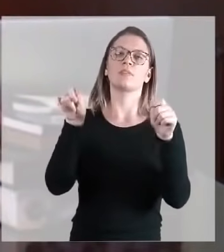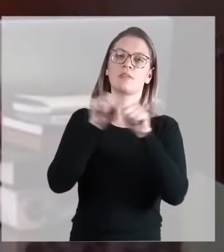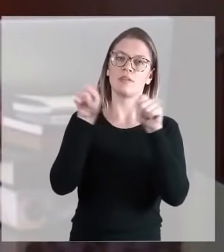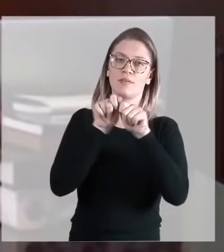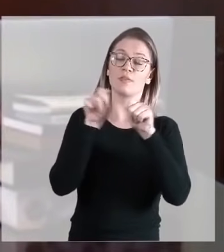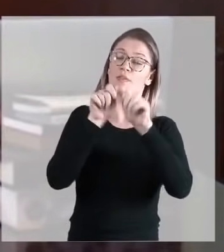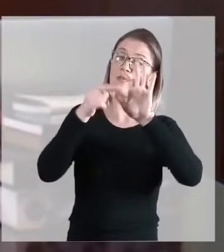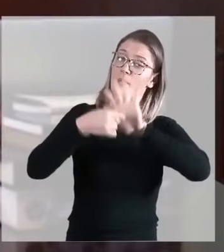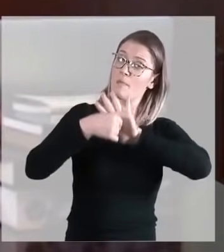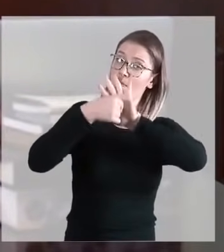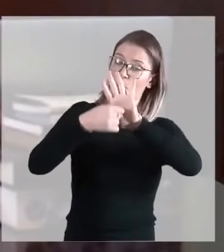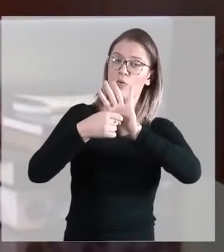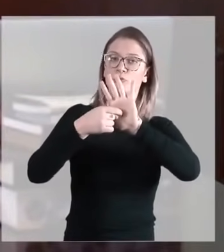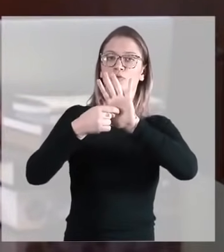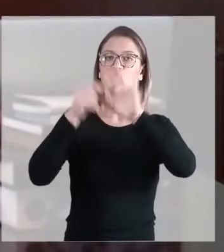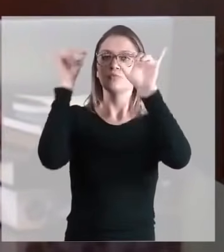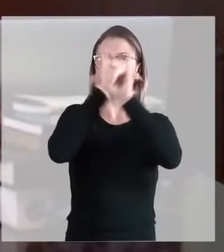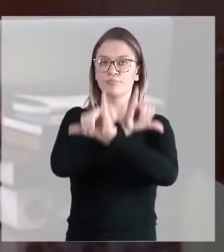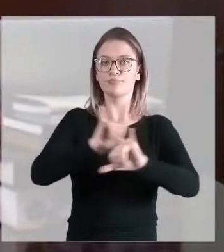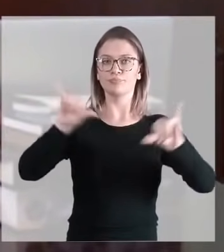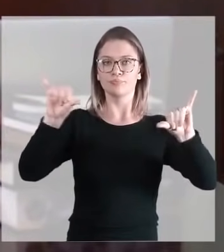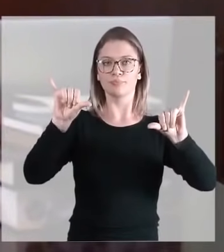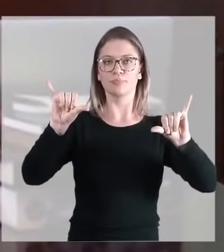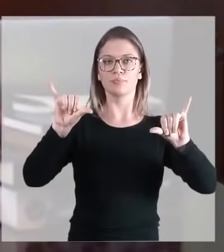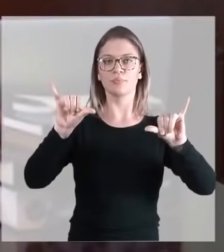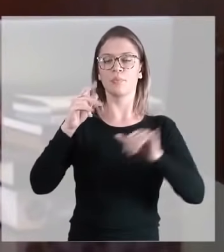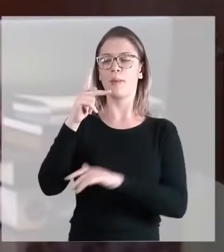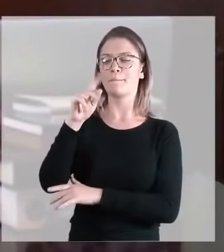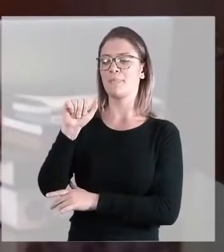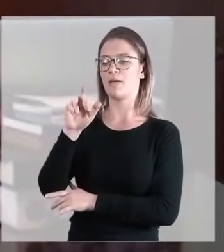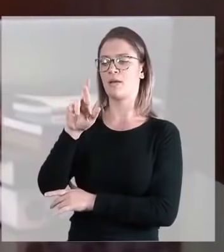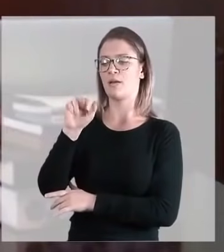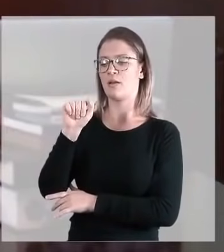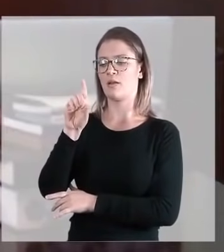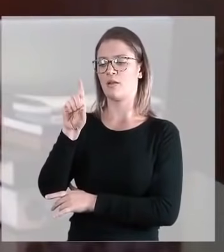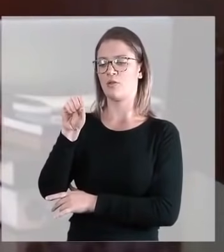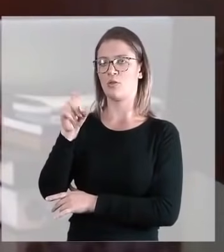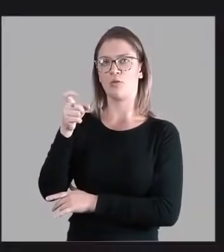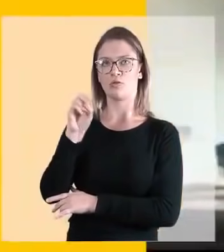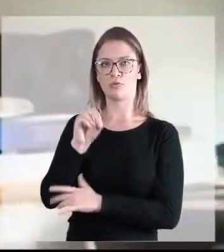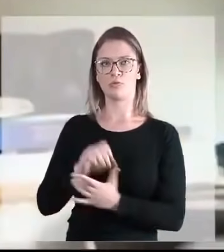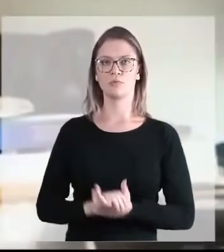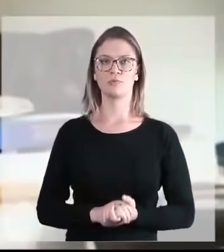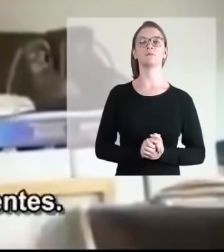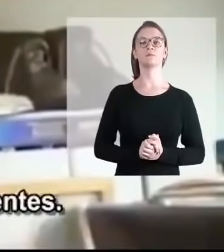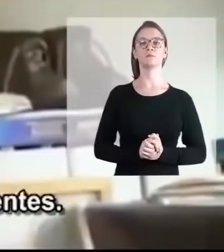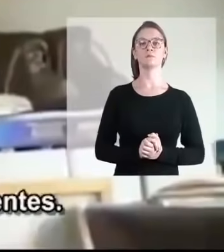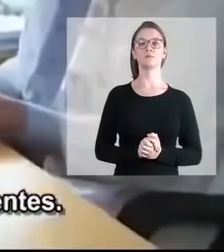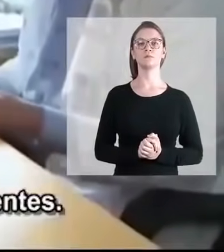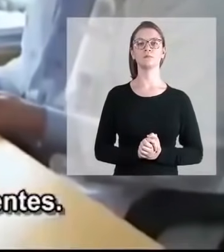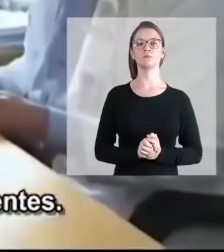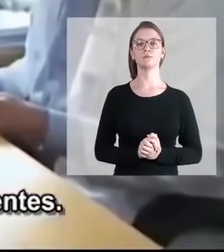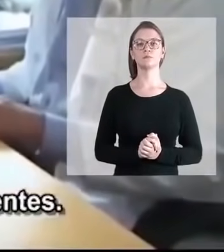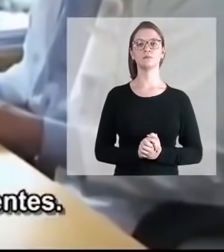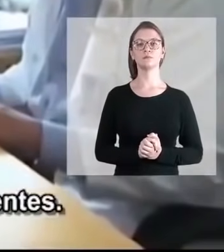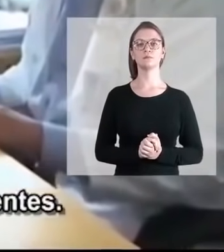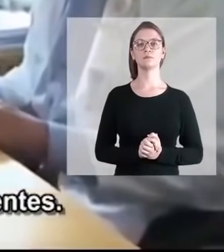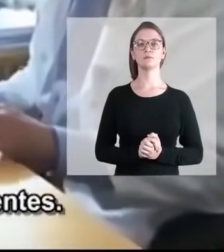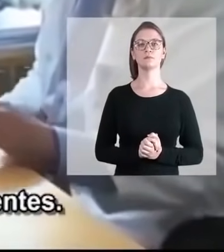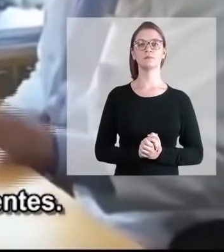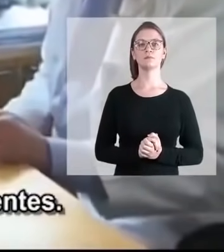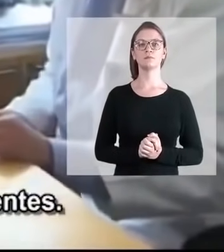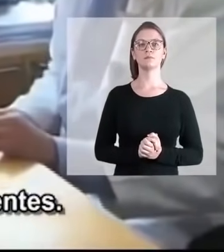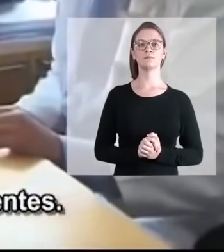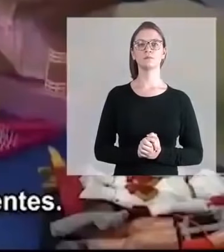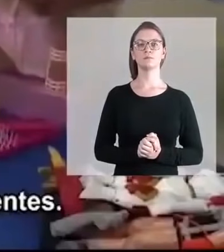foram realizadas e aparecem em um documentário chamado Paradoxo da Igualdade. Vi har definert 10